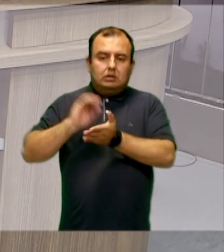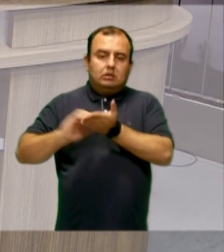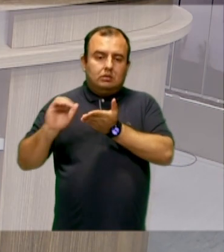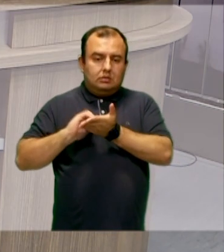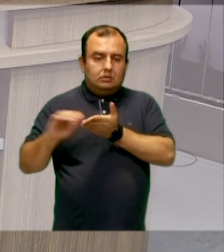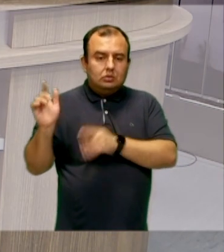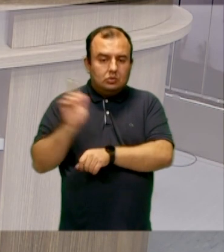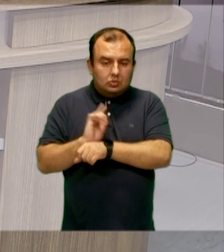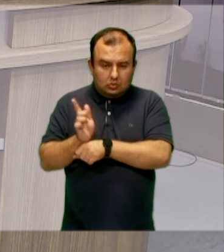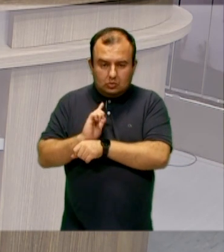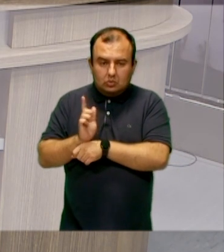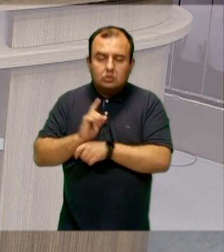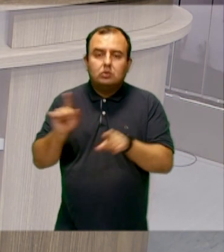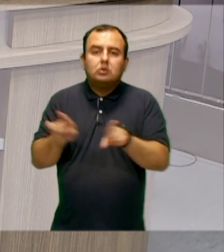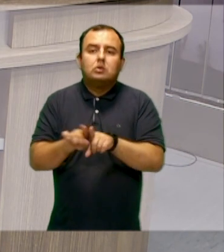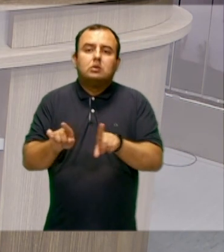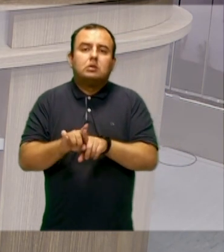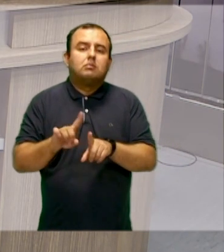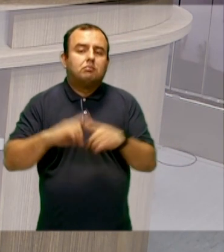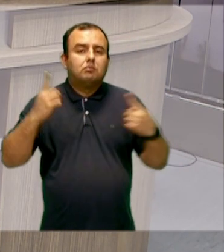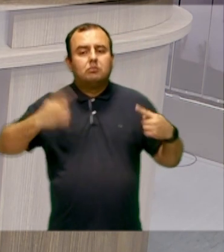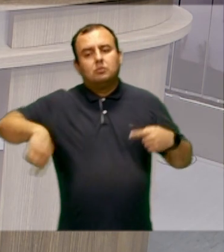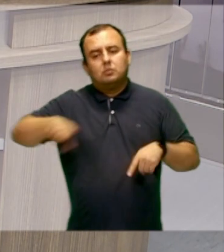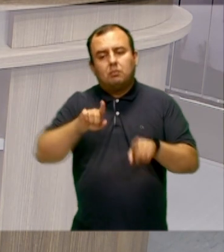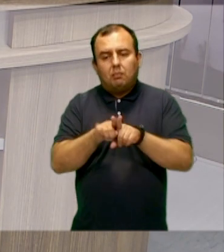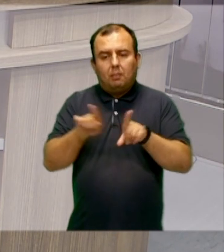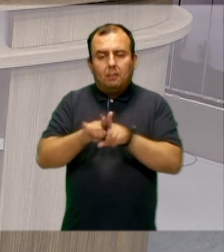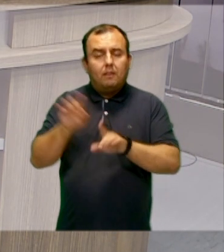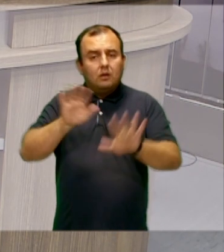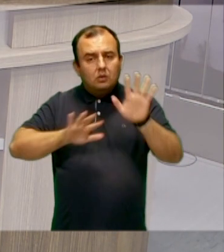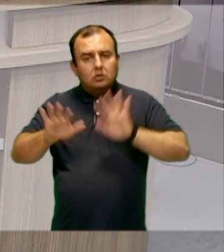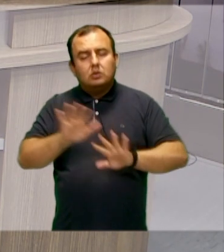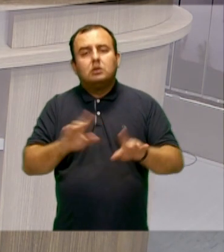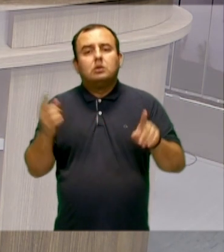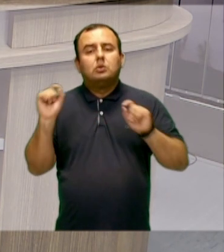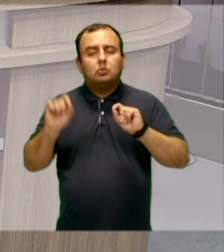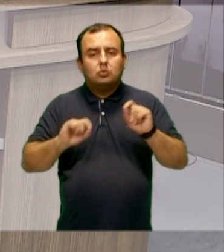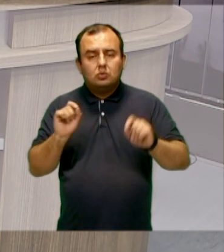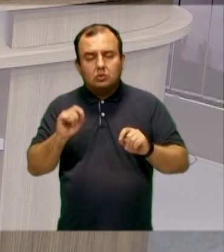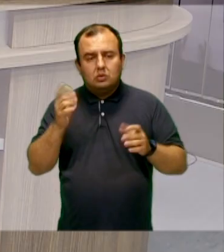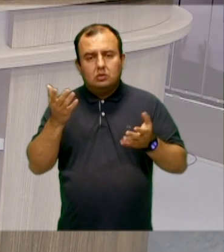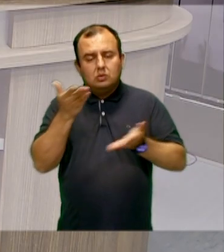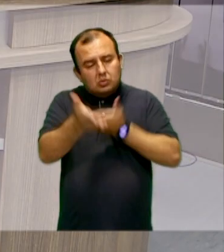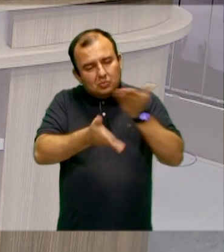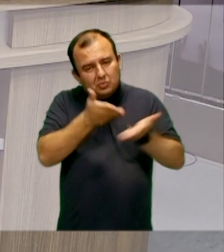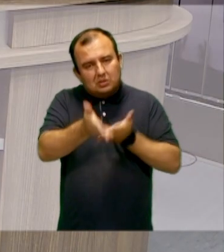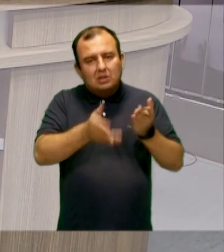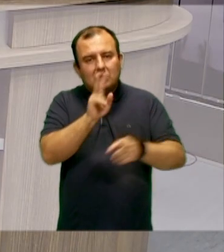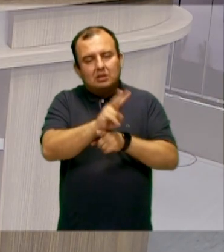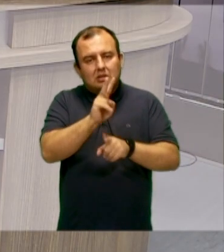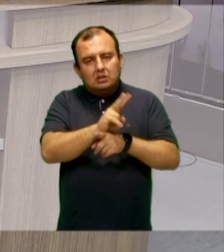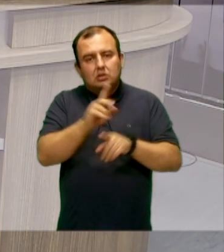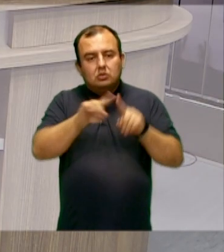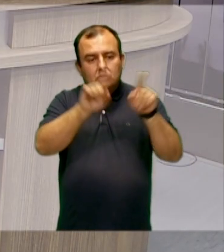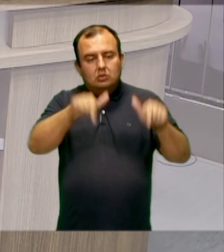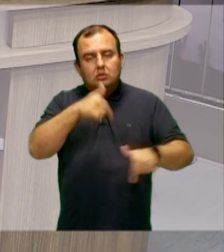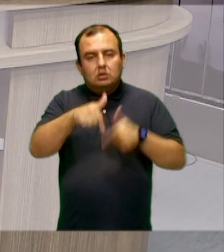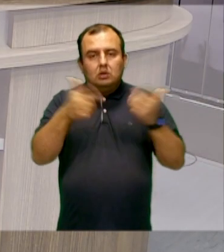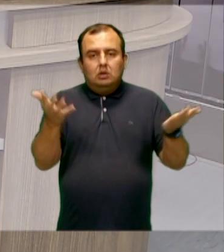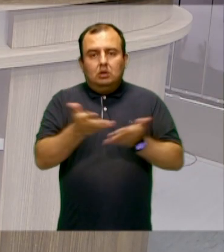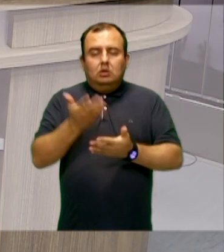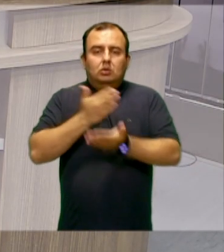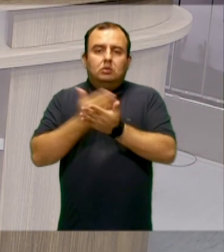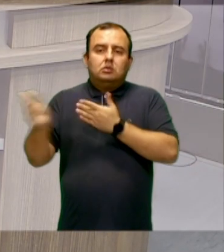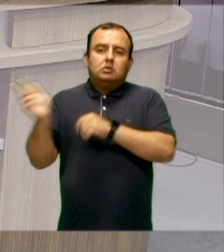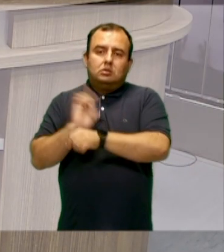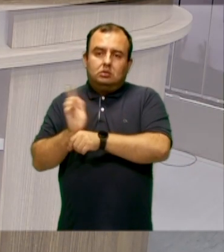na sua gestão, mas a gente também tem que cuidar muito dos servidores que a gente tem hoje no município, que é algo que a gente tem feito muito desde o início da